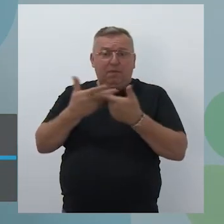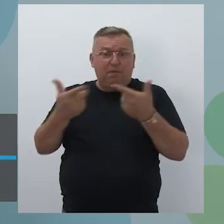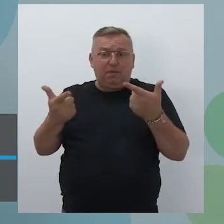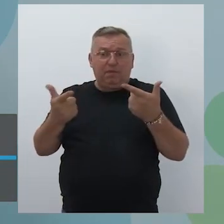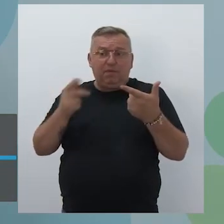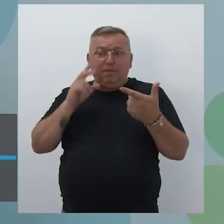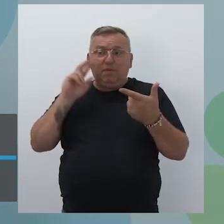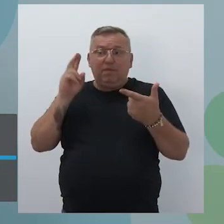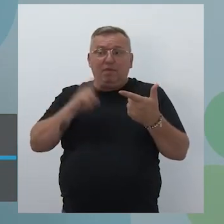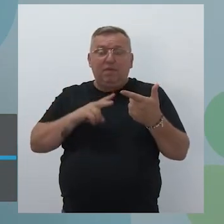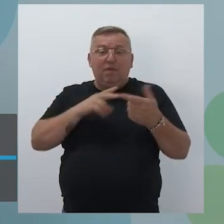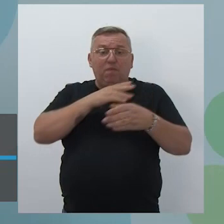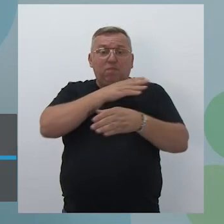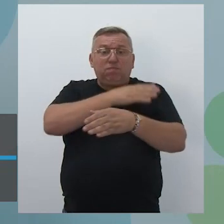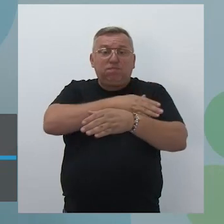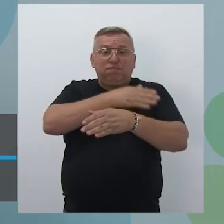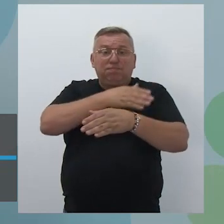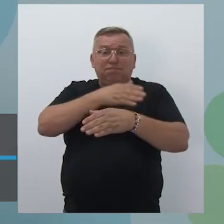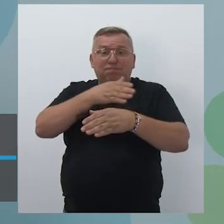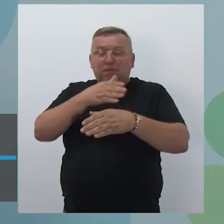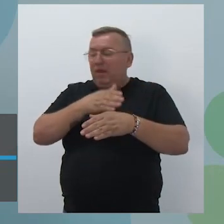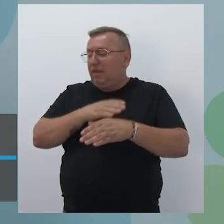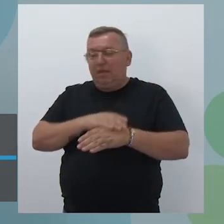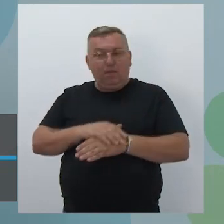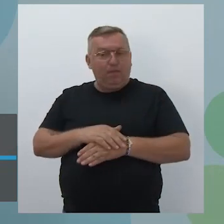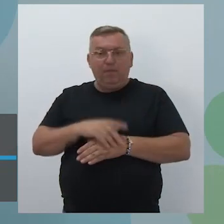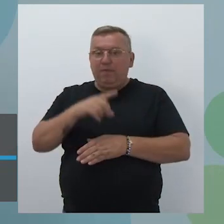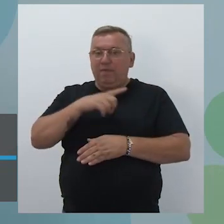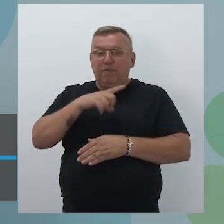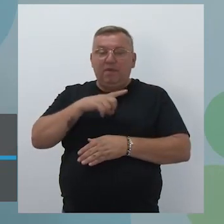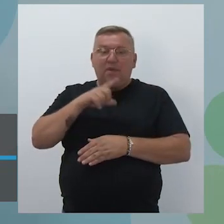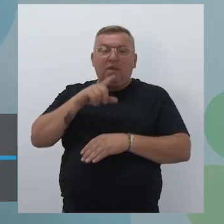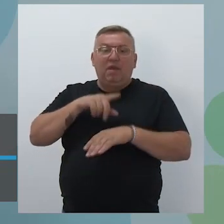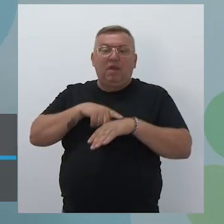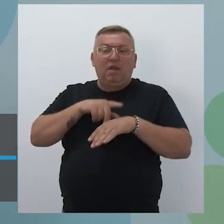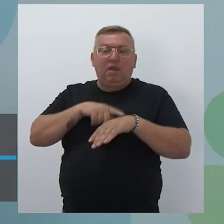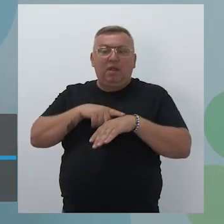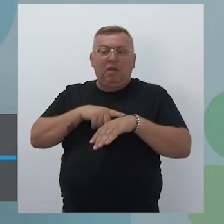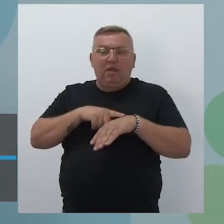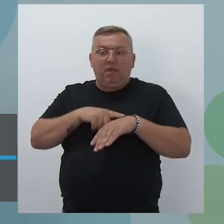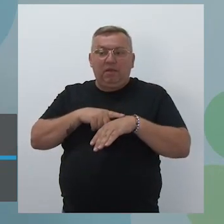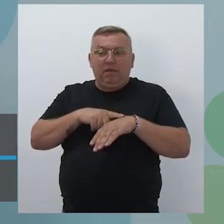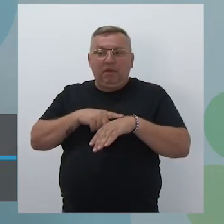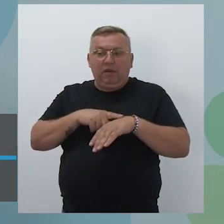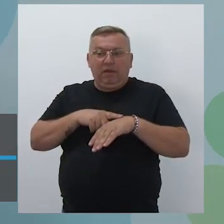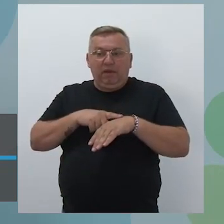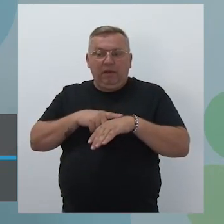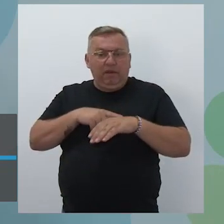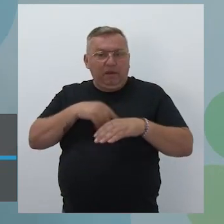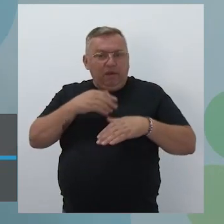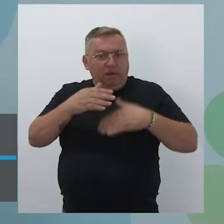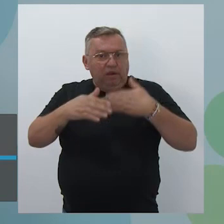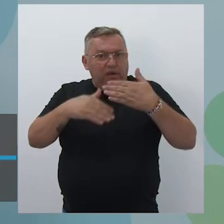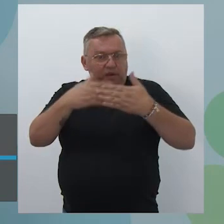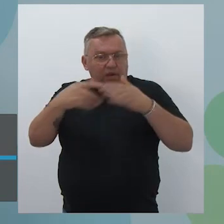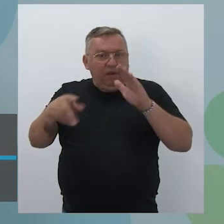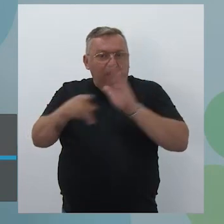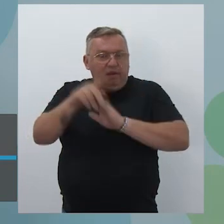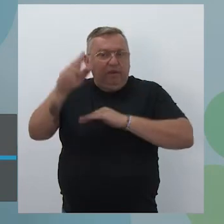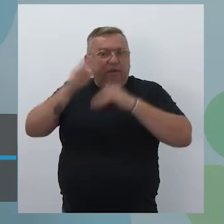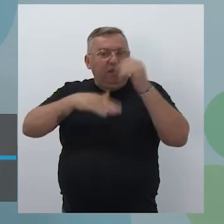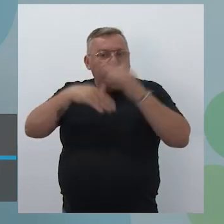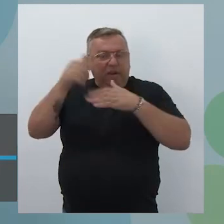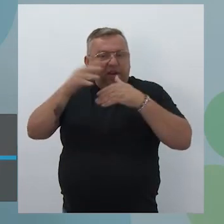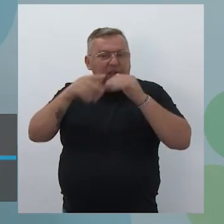pego uma linha cronológica. Não é, nós estamos num momento de desenvolvimento das habilidades